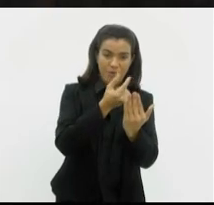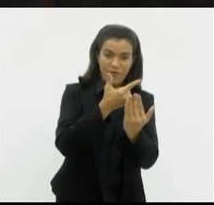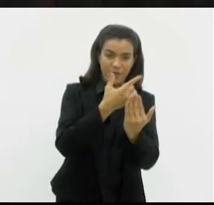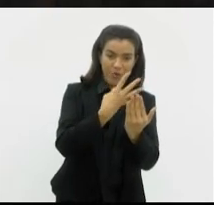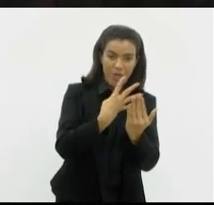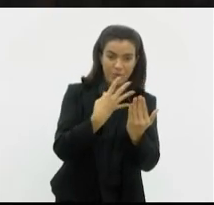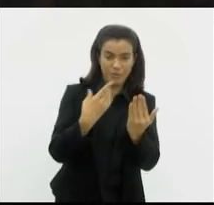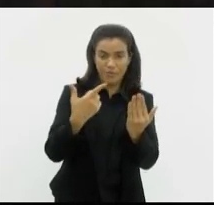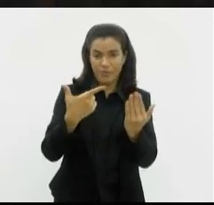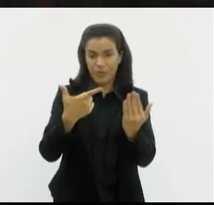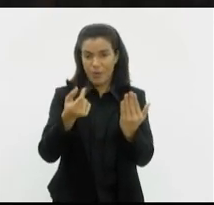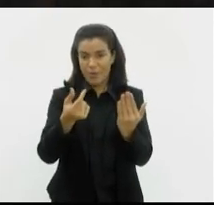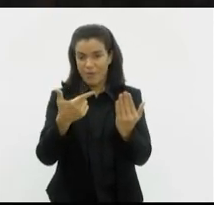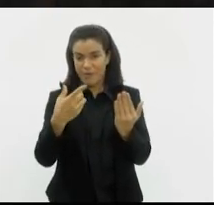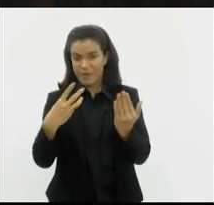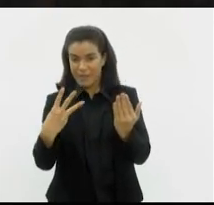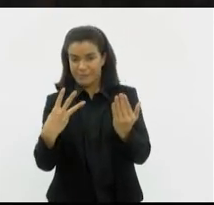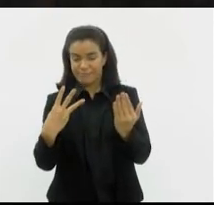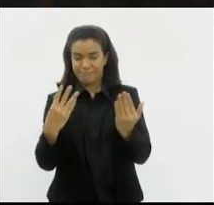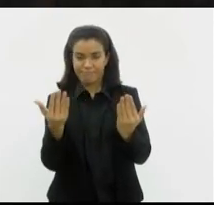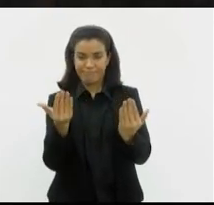Um ano em relação ao outro,